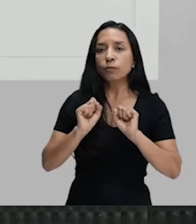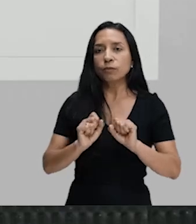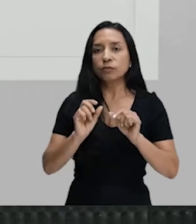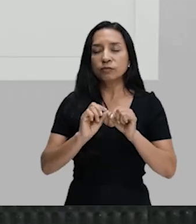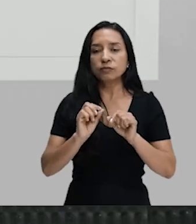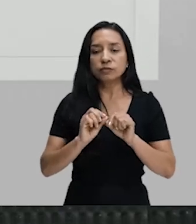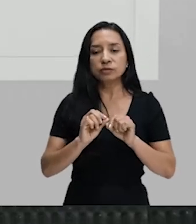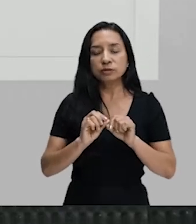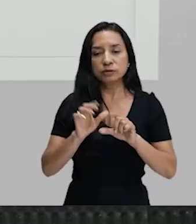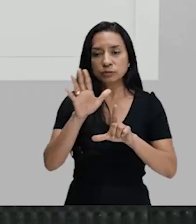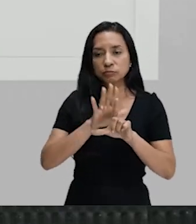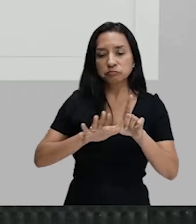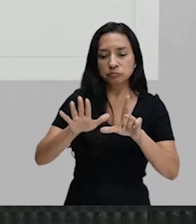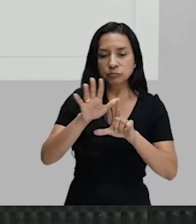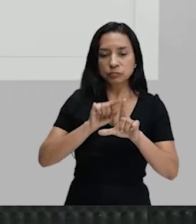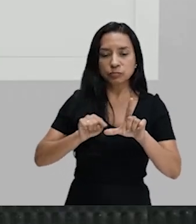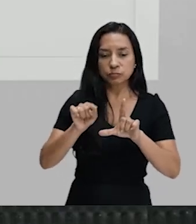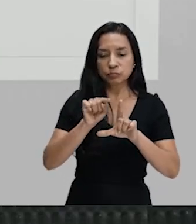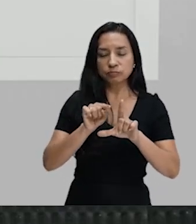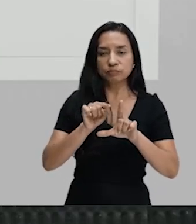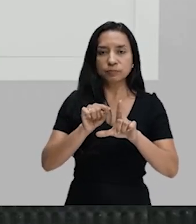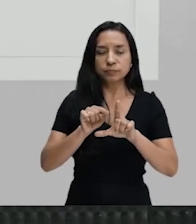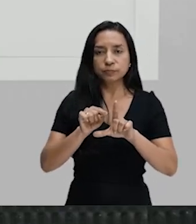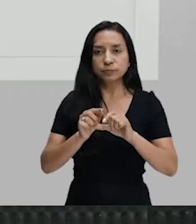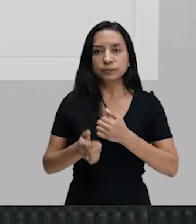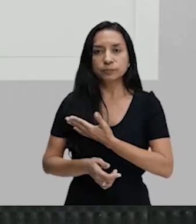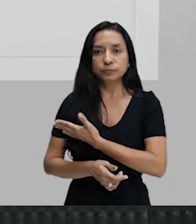fazer isso em formas gerais desse jeitinho. Ó.